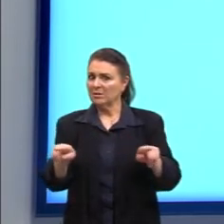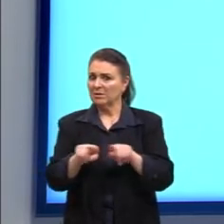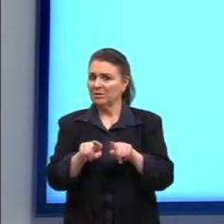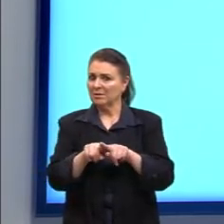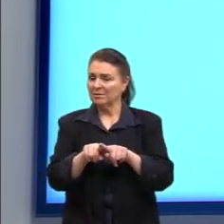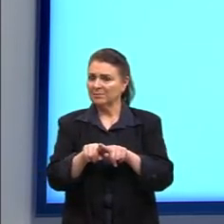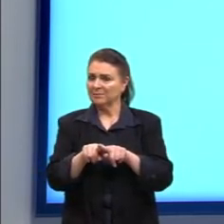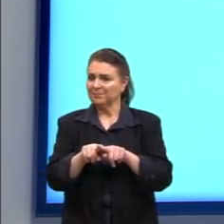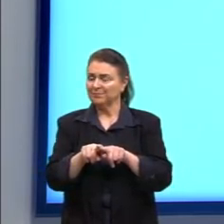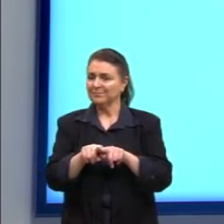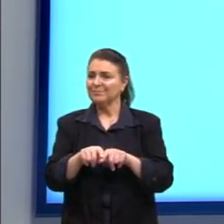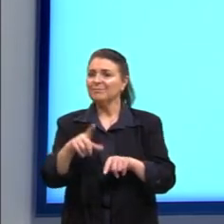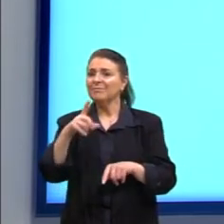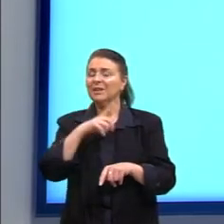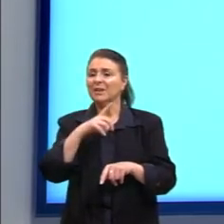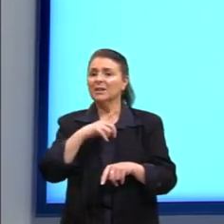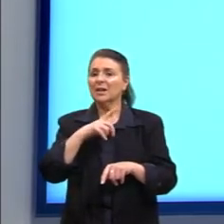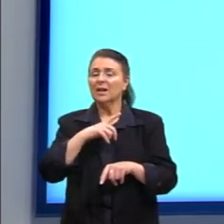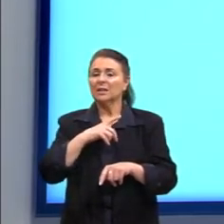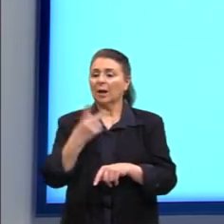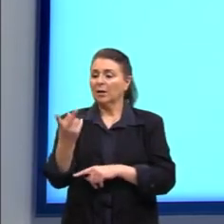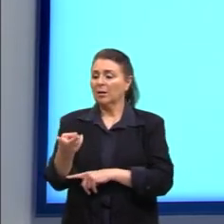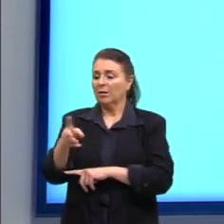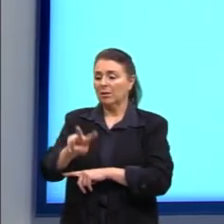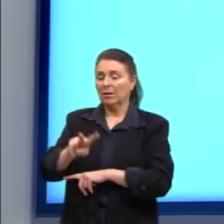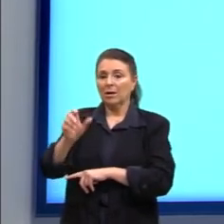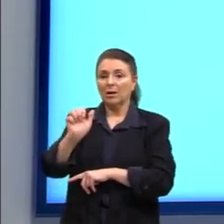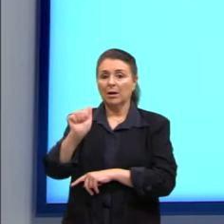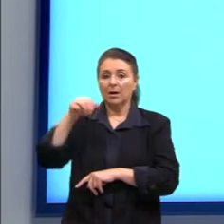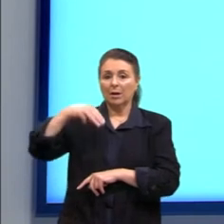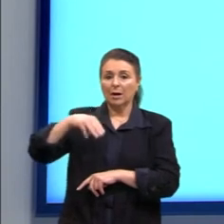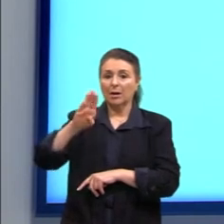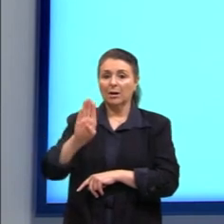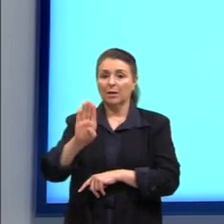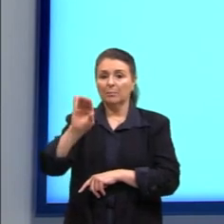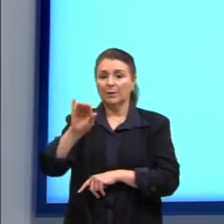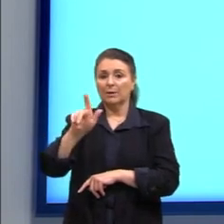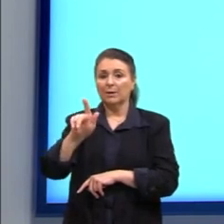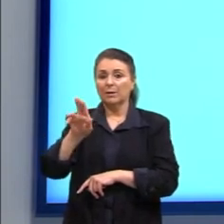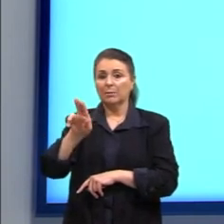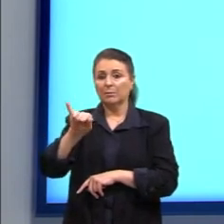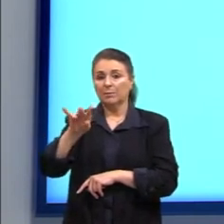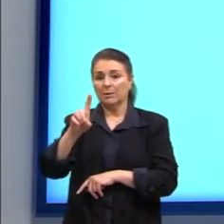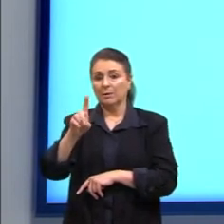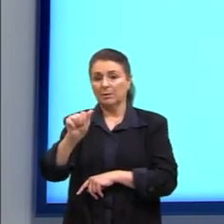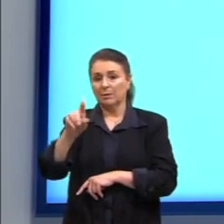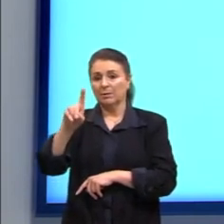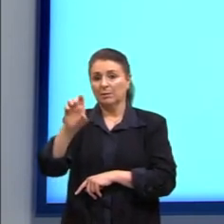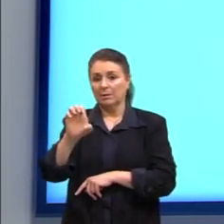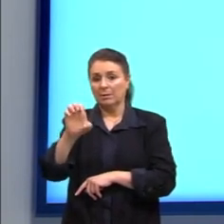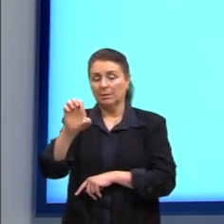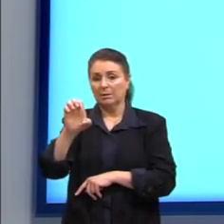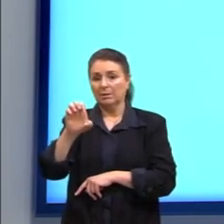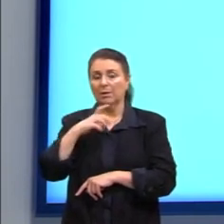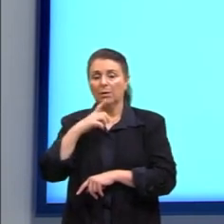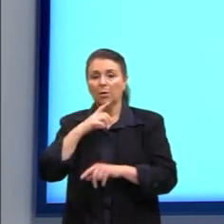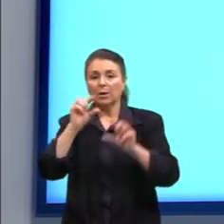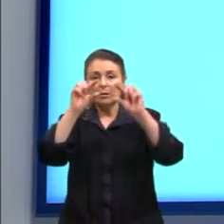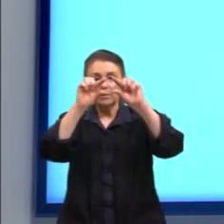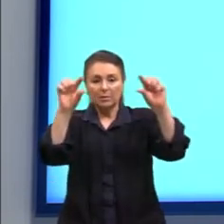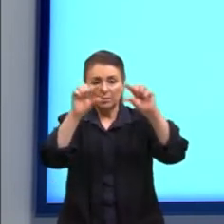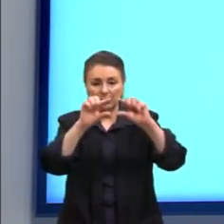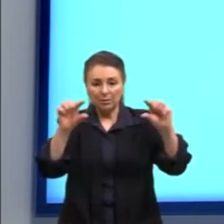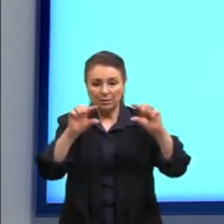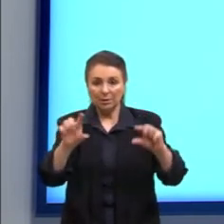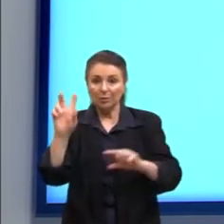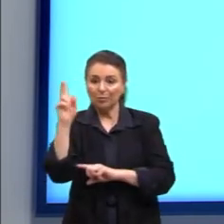Então, a questão da ambiguidade, ela aparece muito, principalmente quando a gente vai olhar aí, por exemplo, para as tirinhas, né, para